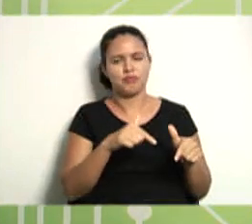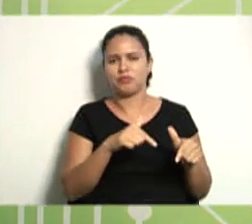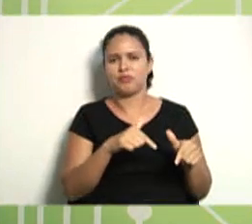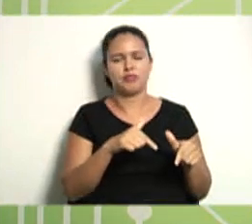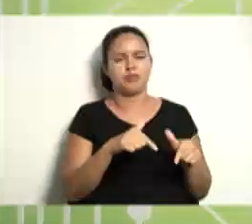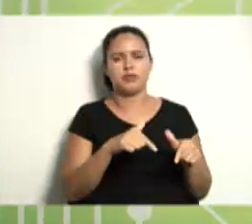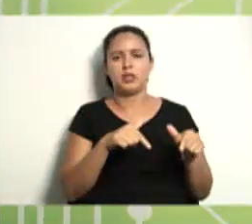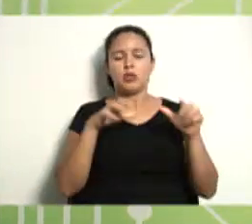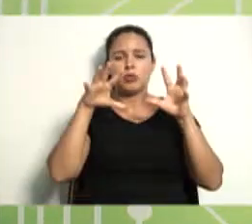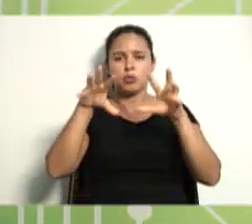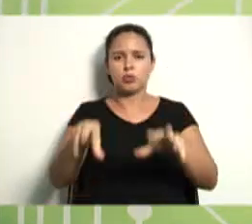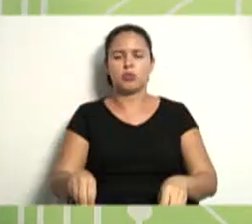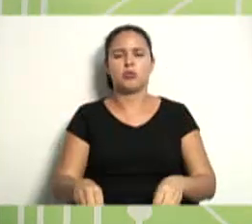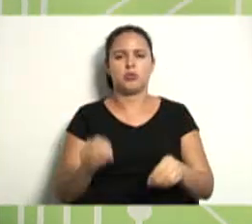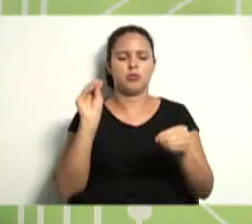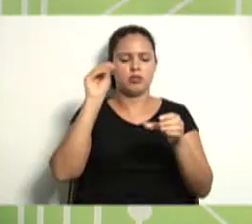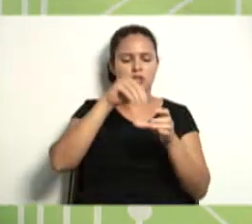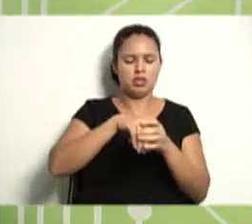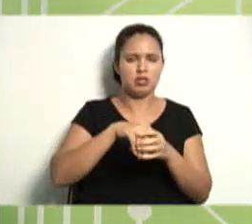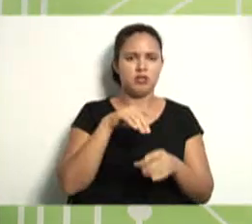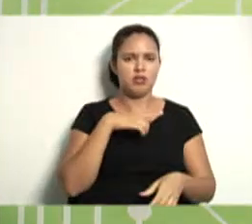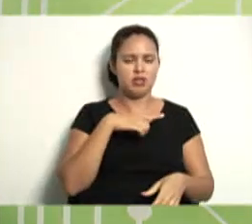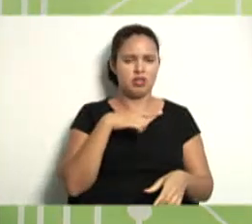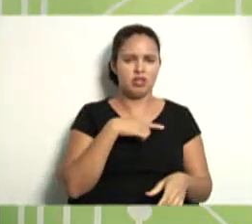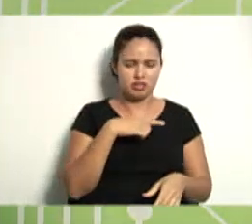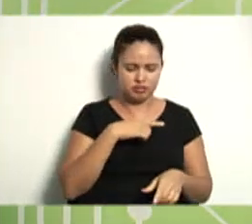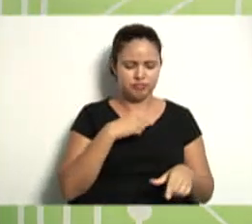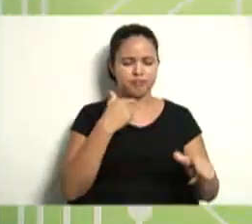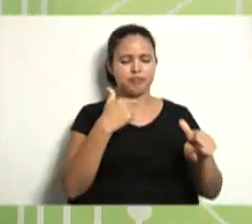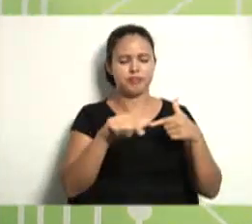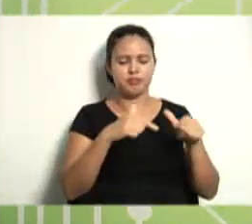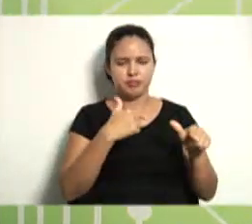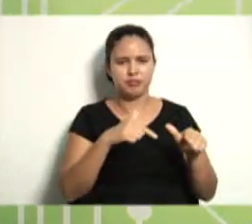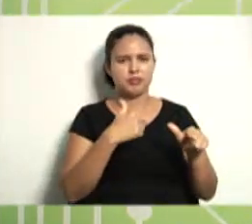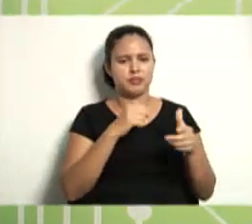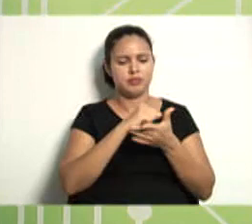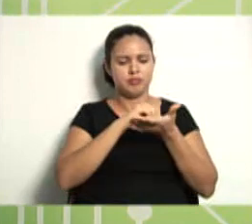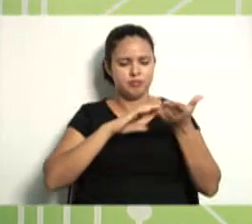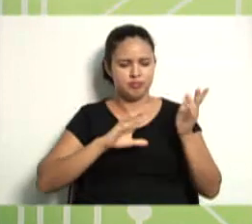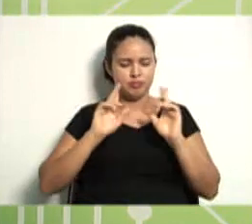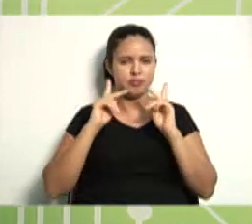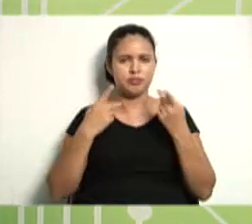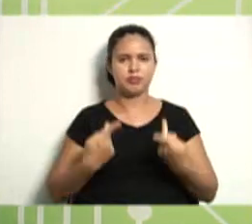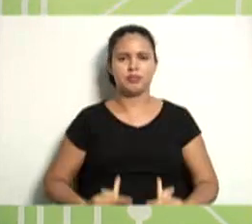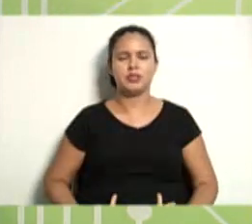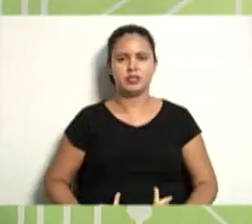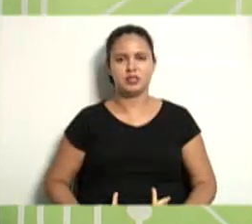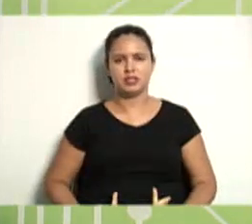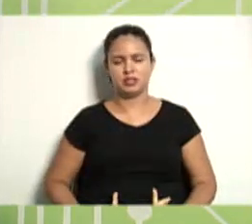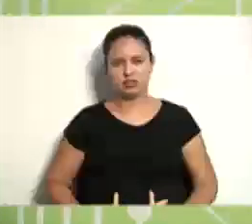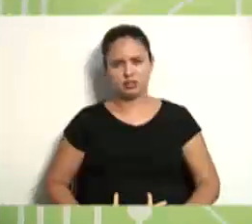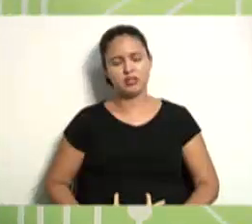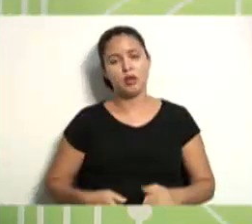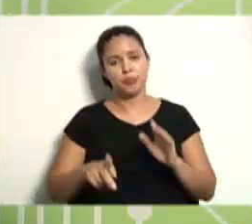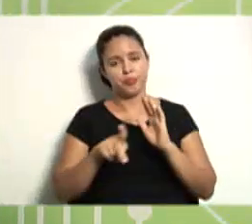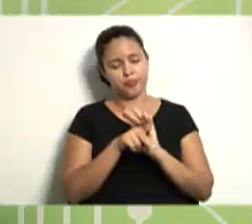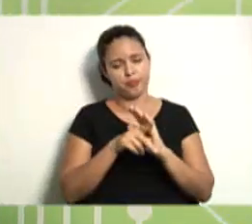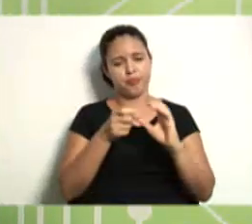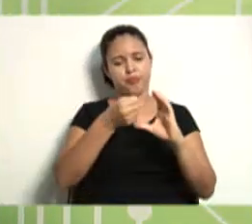esteja isenta da nossa atividade humana, senão ela perde a sua característica de ser